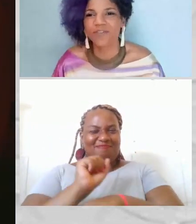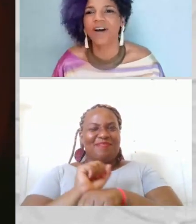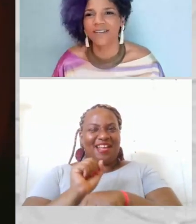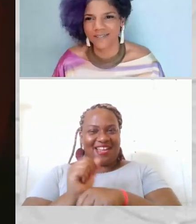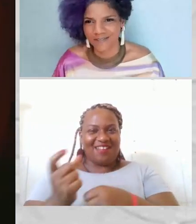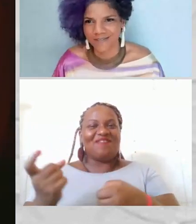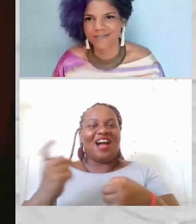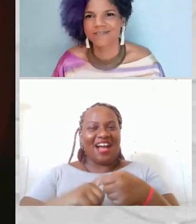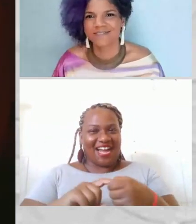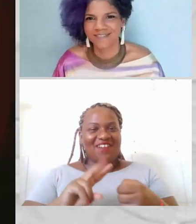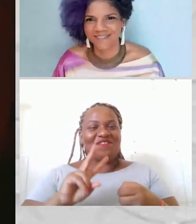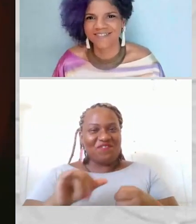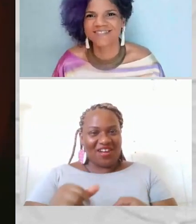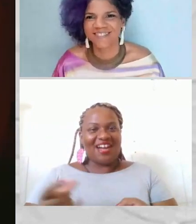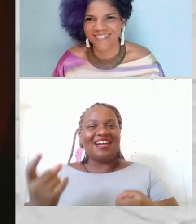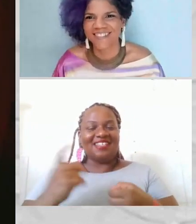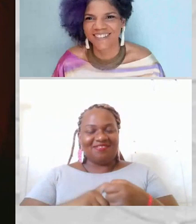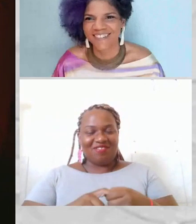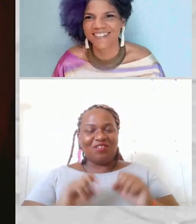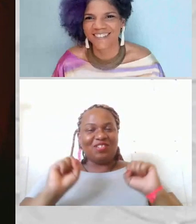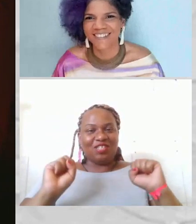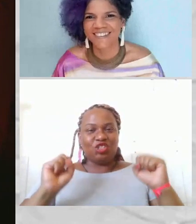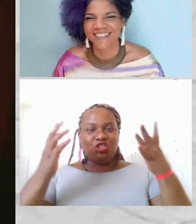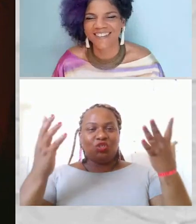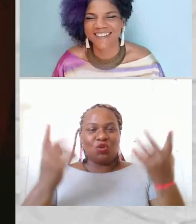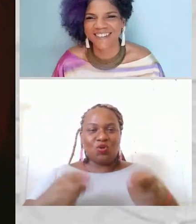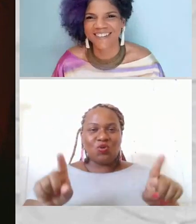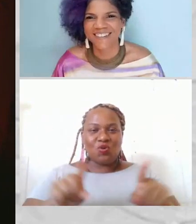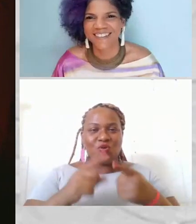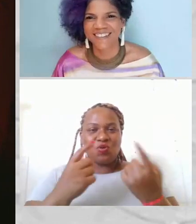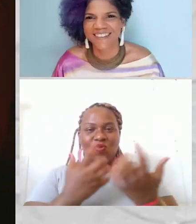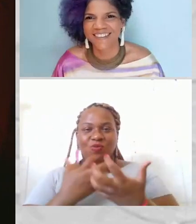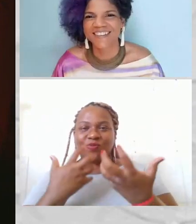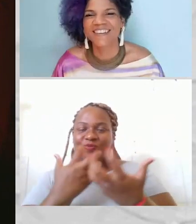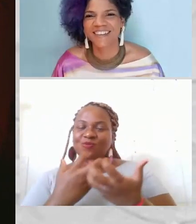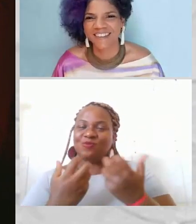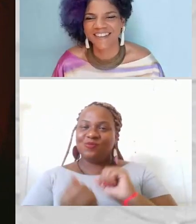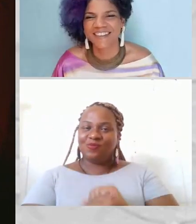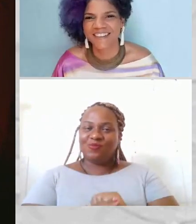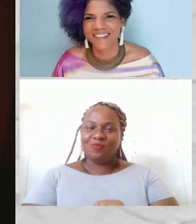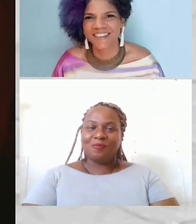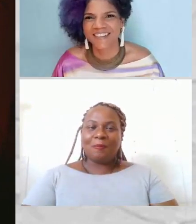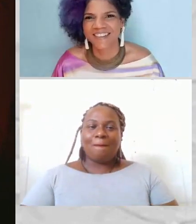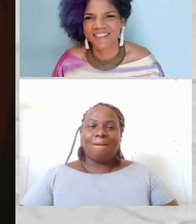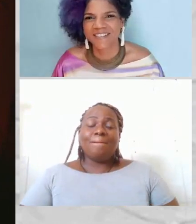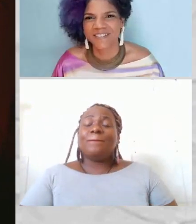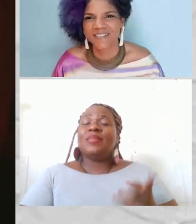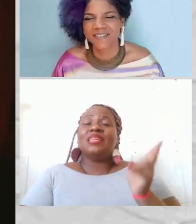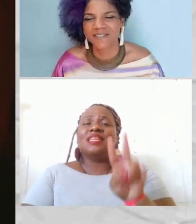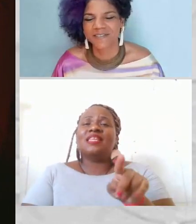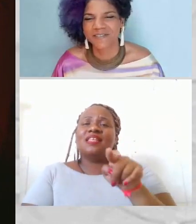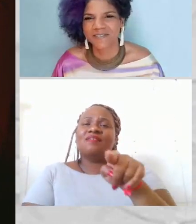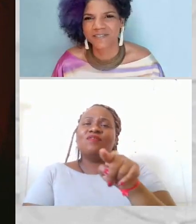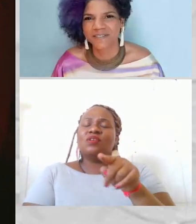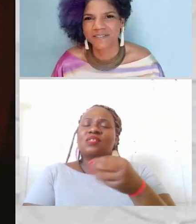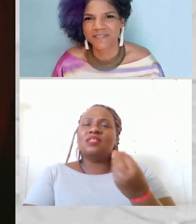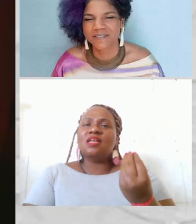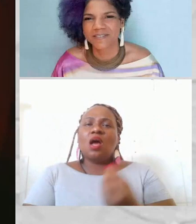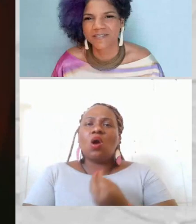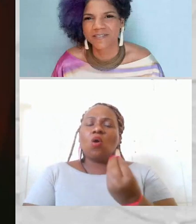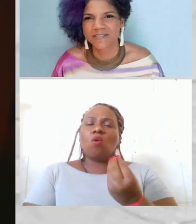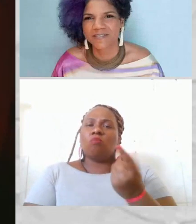pandemia, que a gente vai ter que voltar com essa do João do Vale e tal. Mas como é que você tem feito? O que é que você